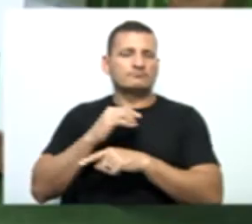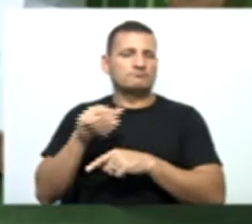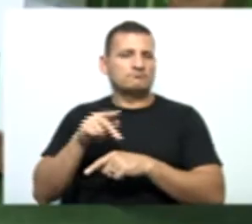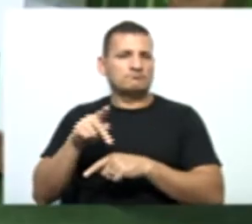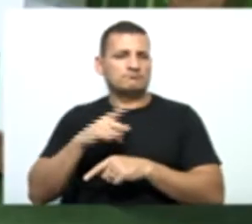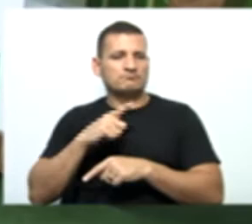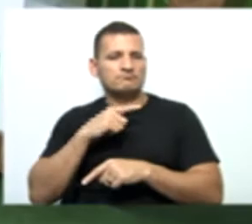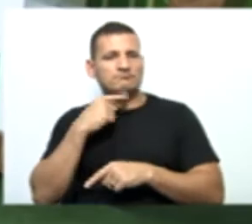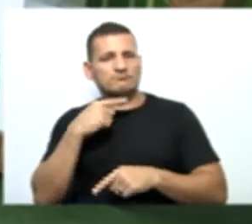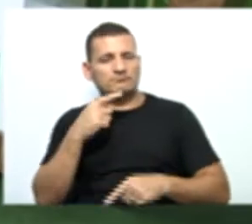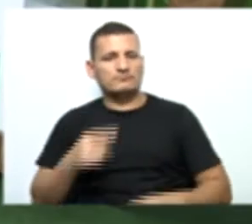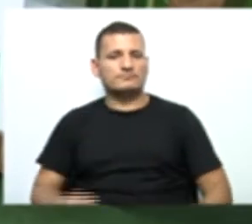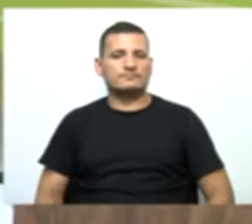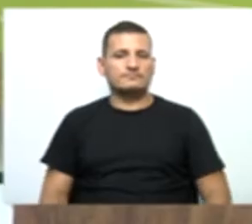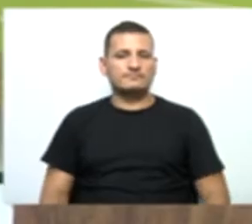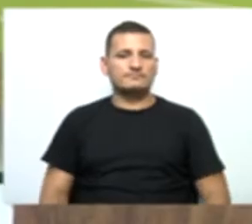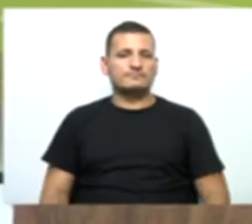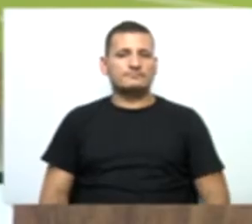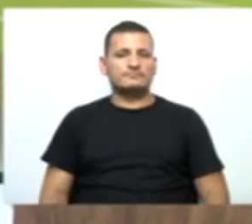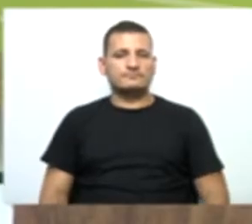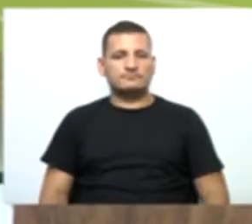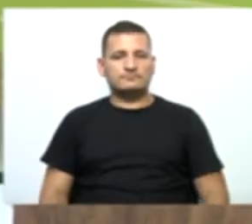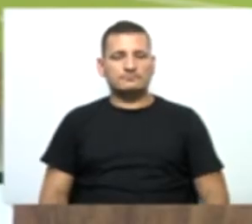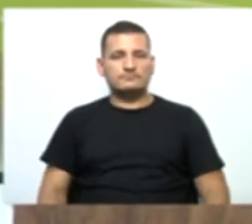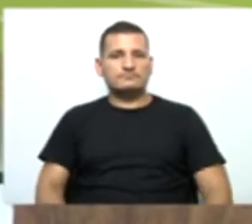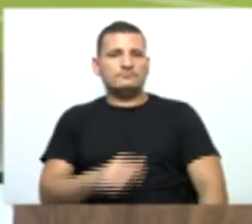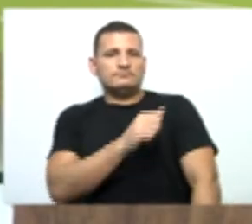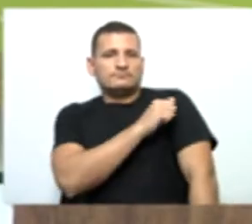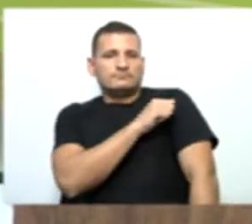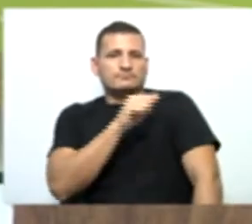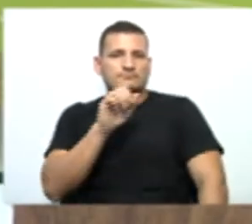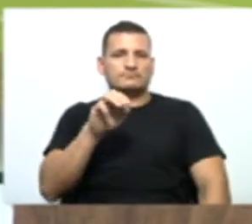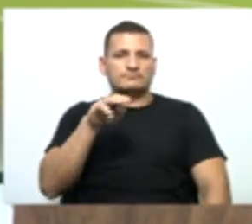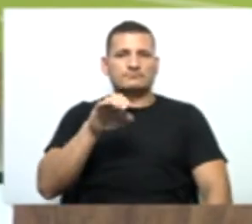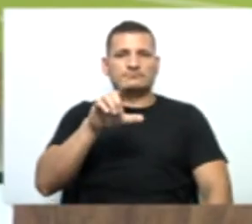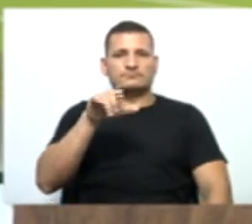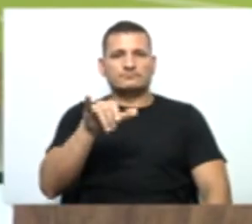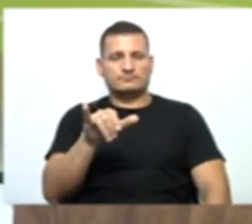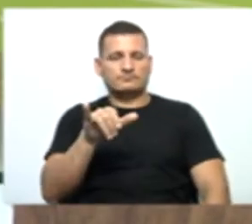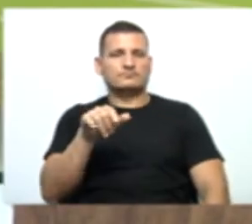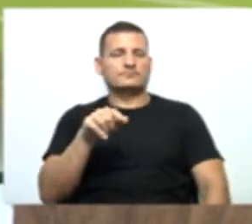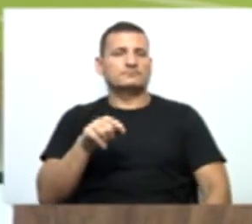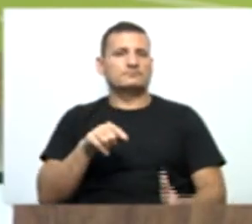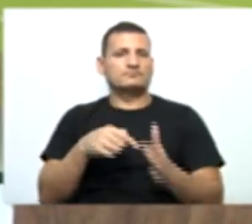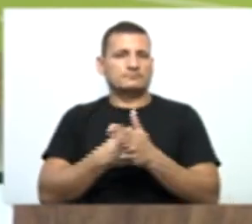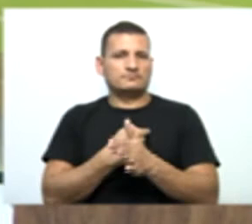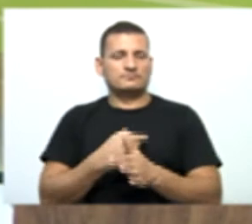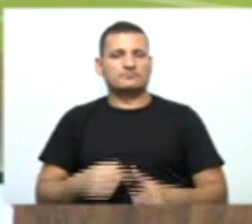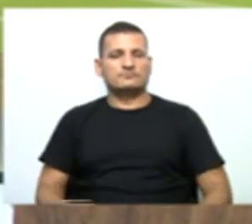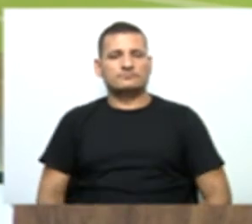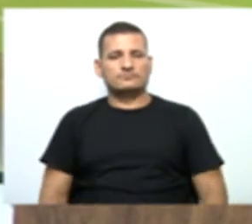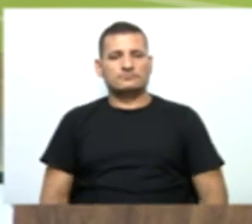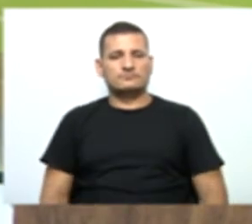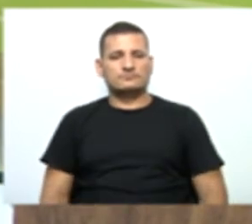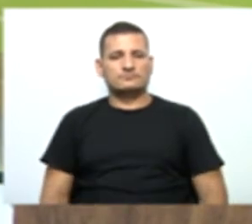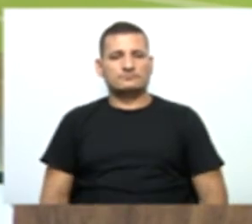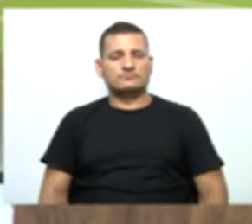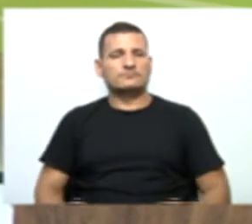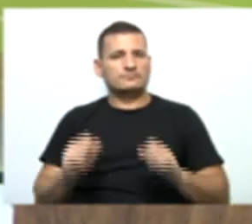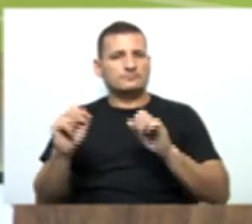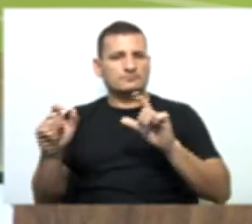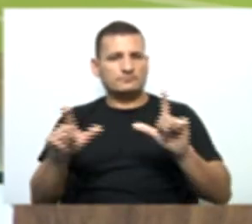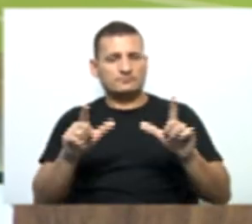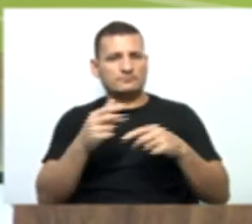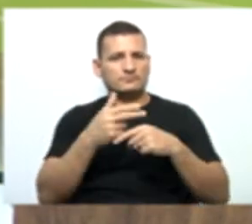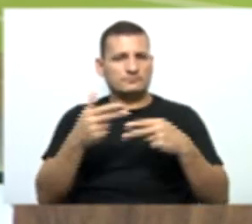dúvida aí? Surgiu uma dúvida aqui. A aluna Emily está perguntando o seguinte: no slide sobre